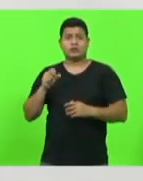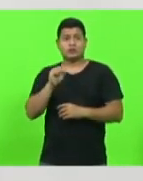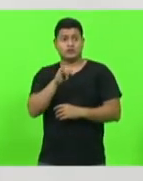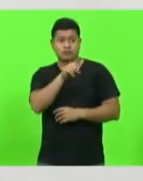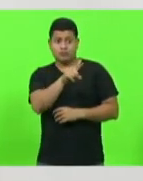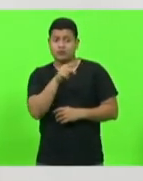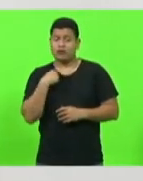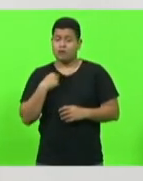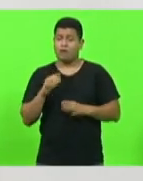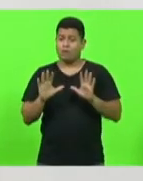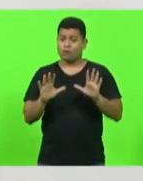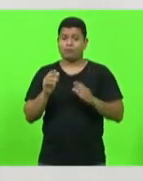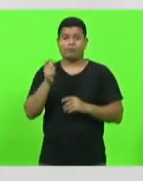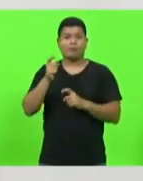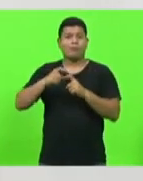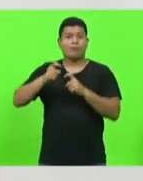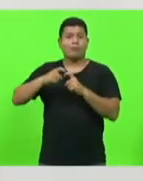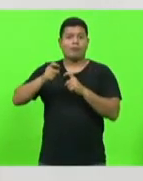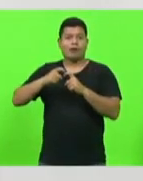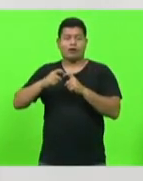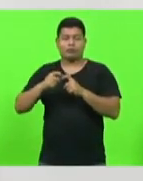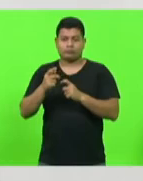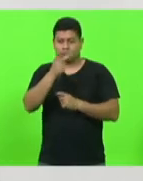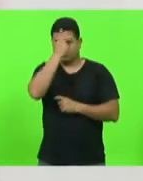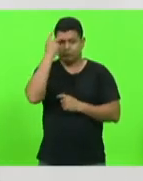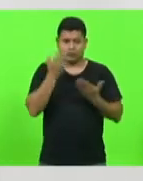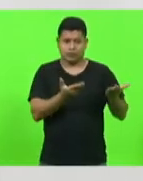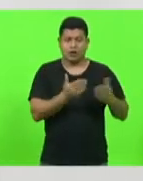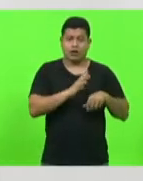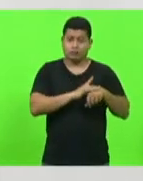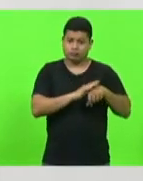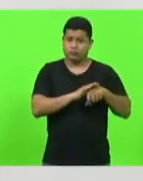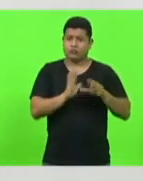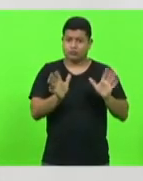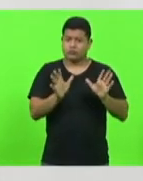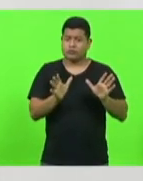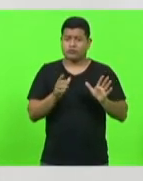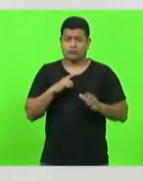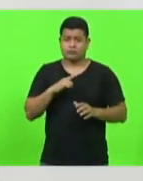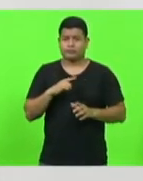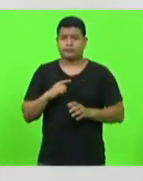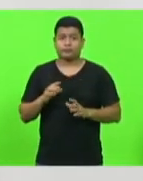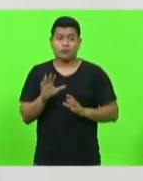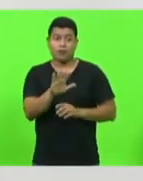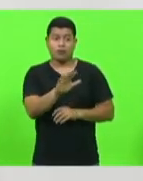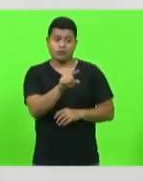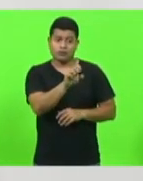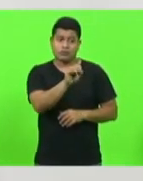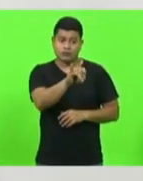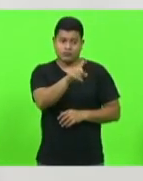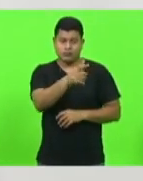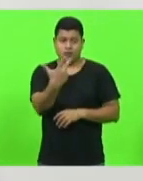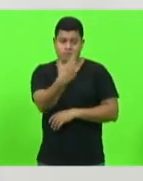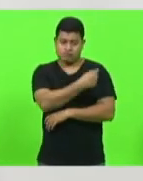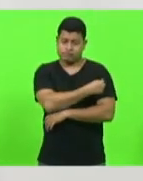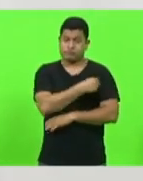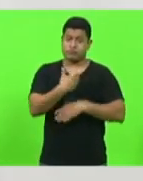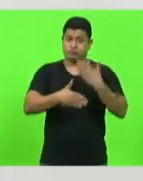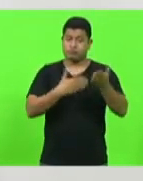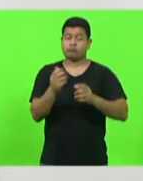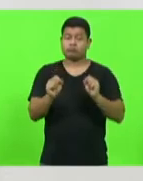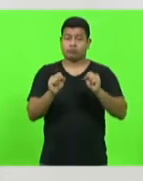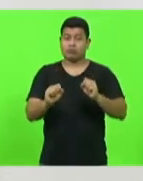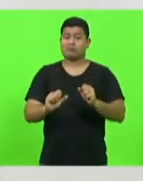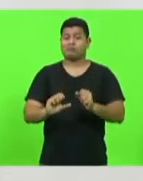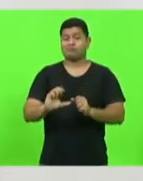vacina, na composição que ela tem, você pode ter uma reação que pode te levar a óbito, pode te levar a sérias complicações. Mas aí eu pego